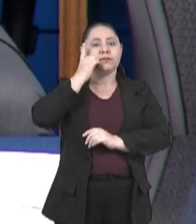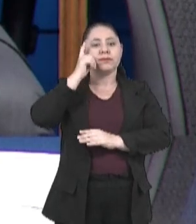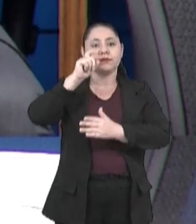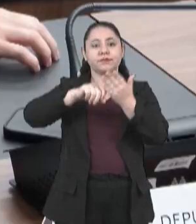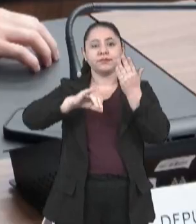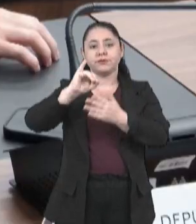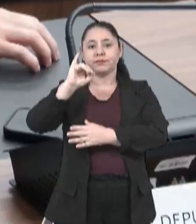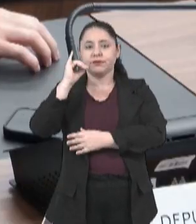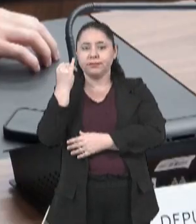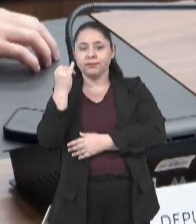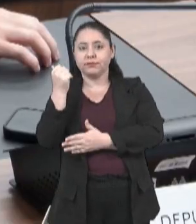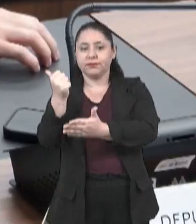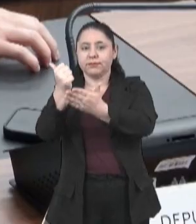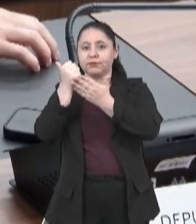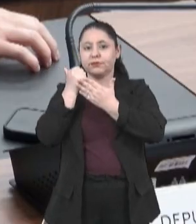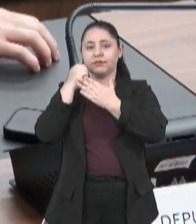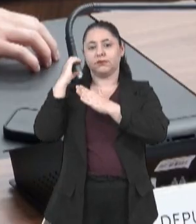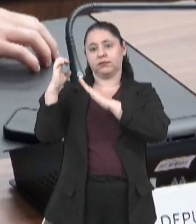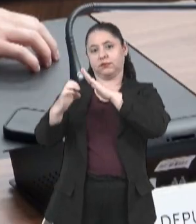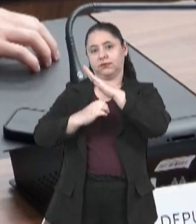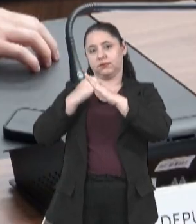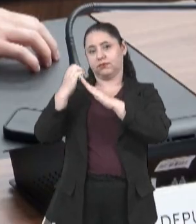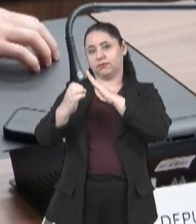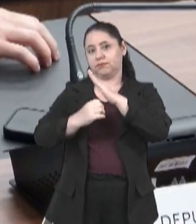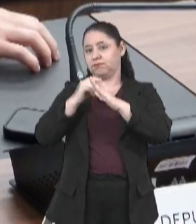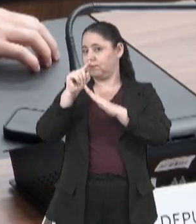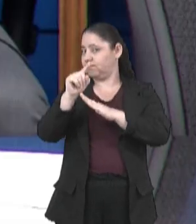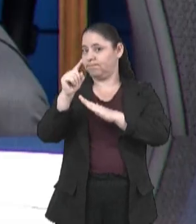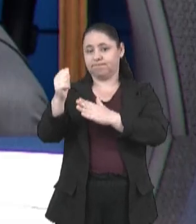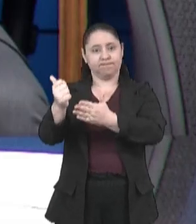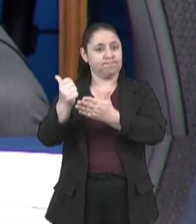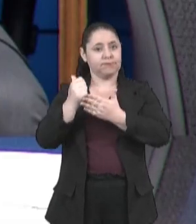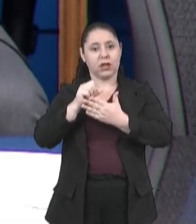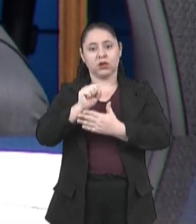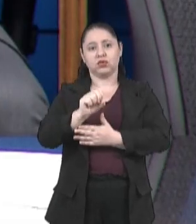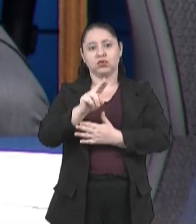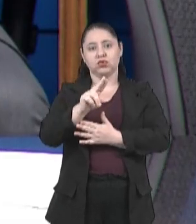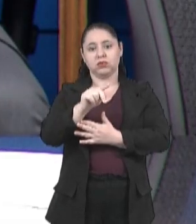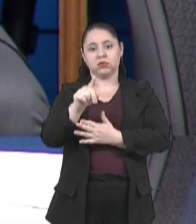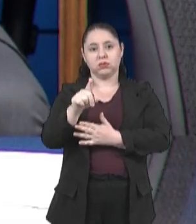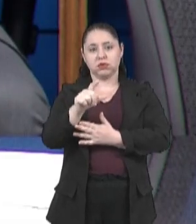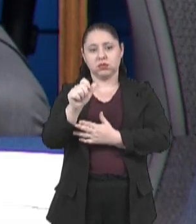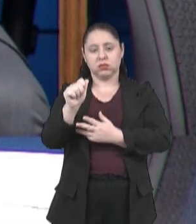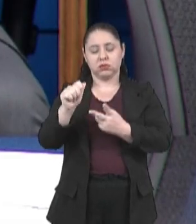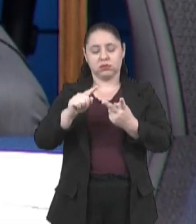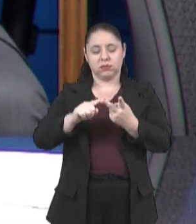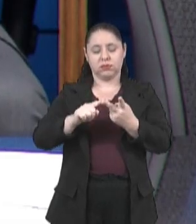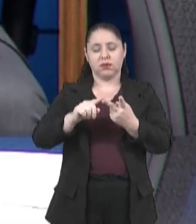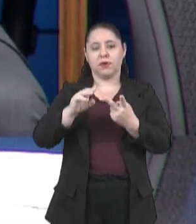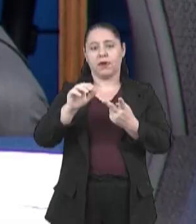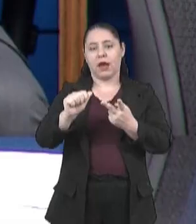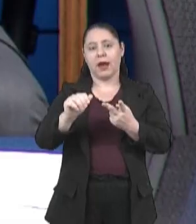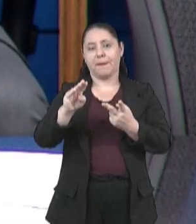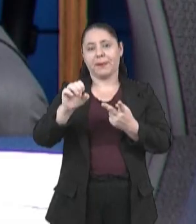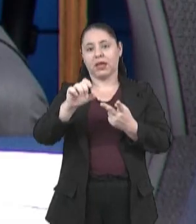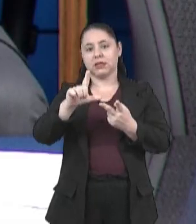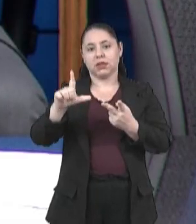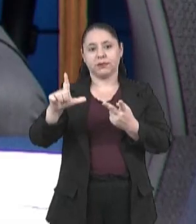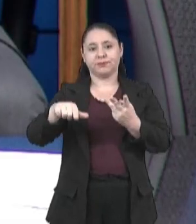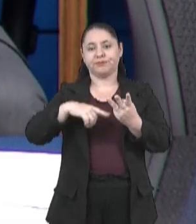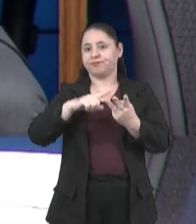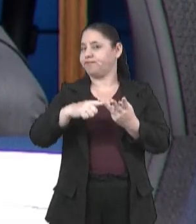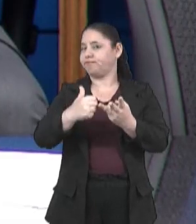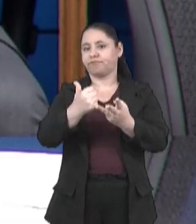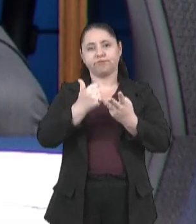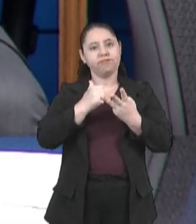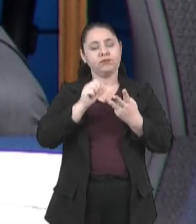incentivo fiscal para trazer empresas, você não traz a Suzano, você não traz a Bracel,